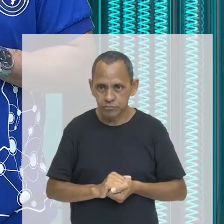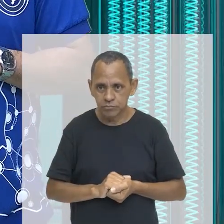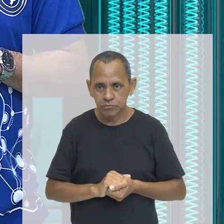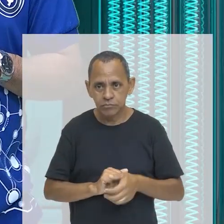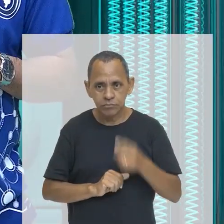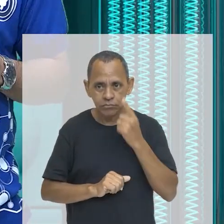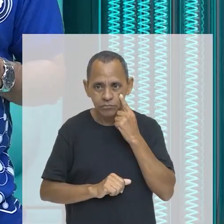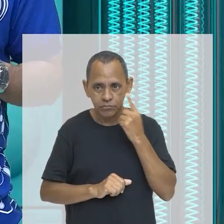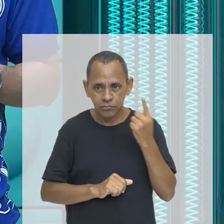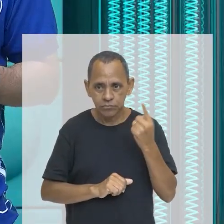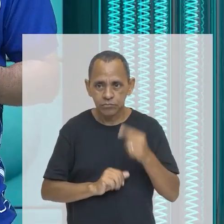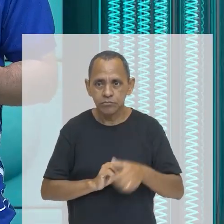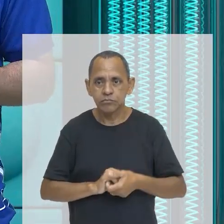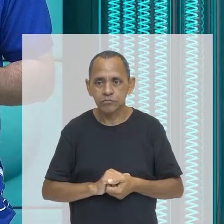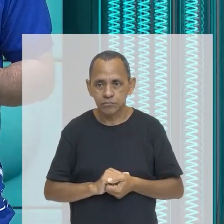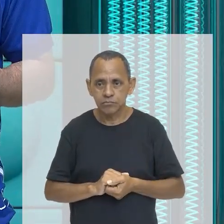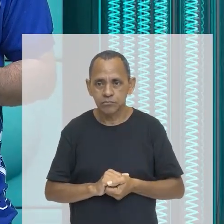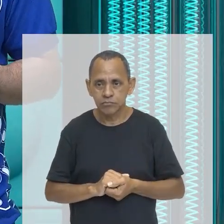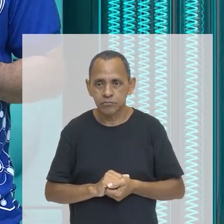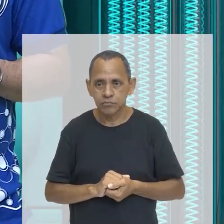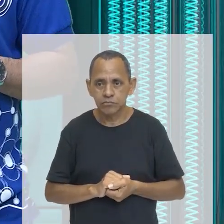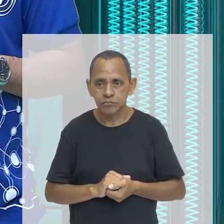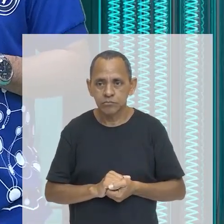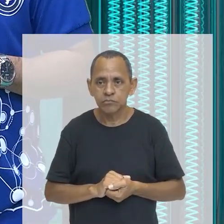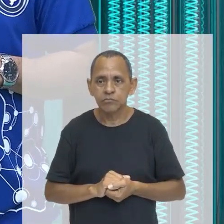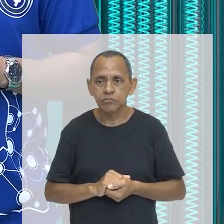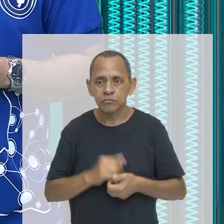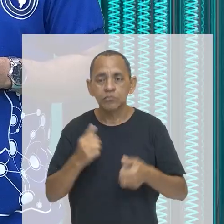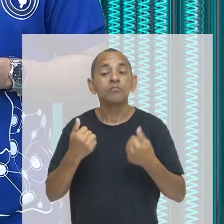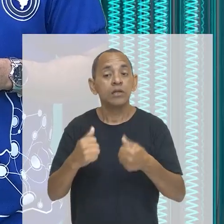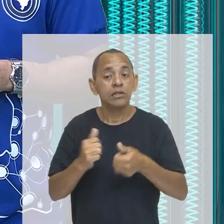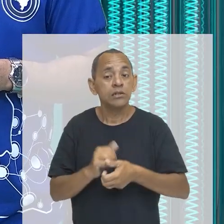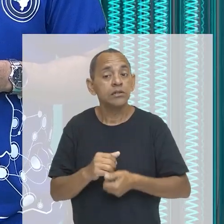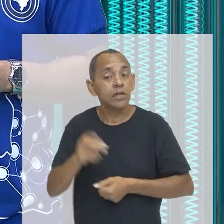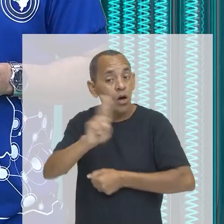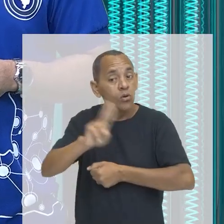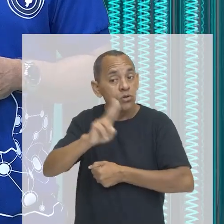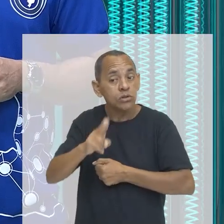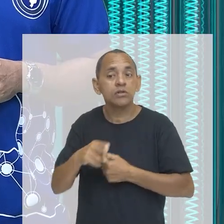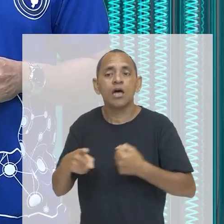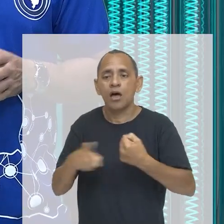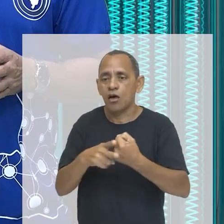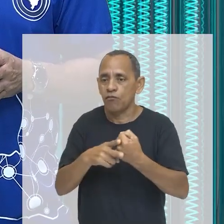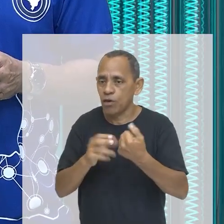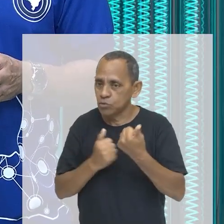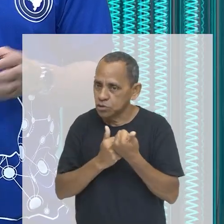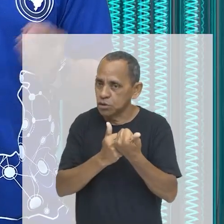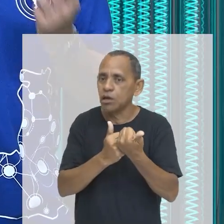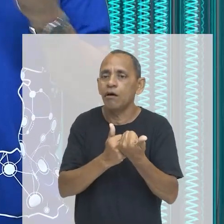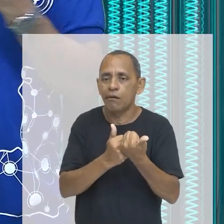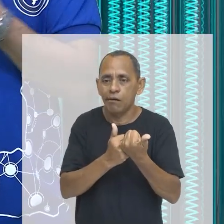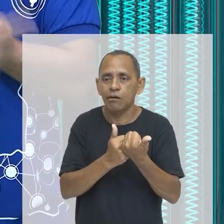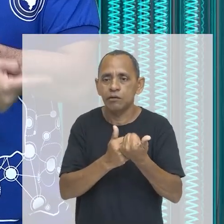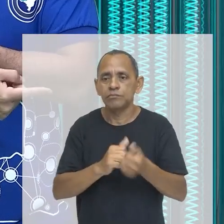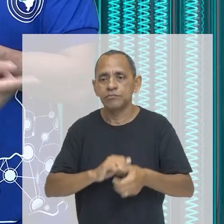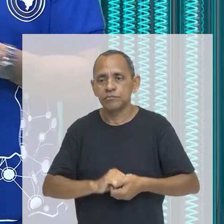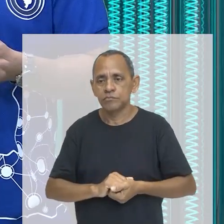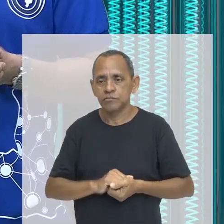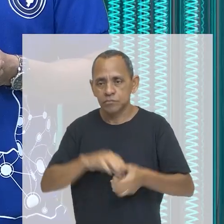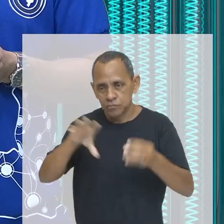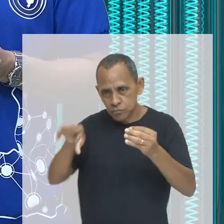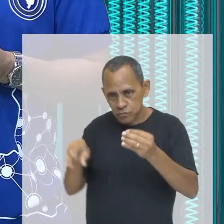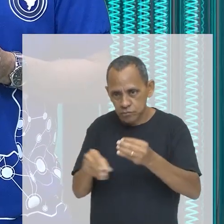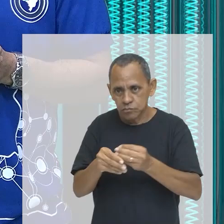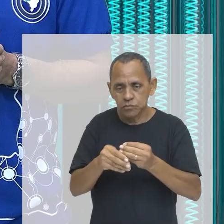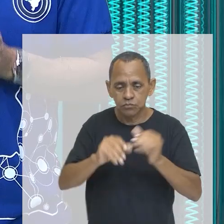verdade, eu vou precisar de um verbo auxiliar tanto para as frases negativas, que irá receber o not, quanto nas frases interrogativas, para